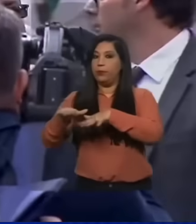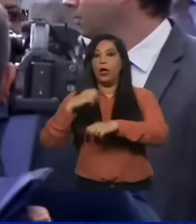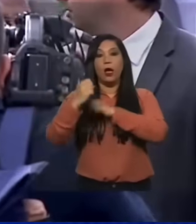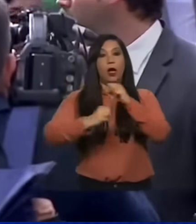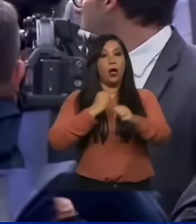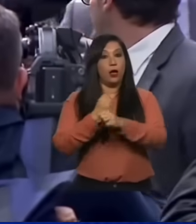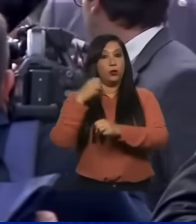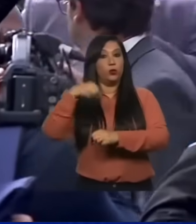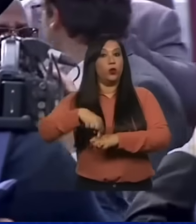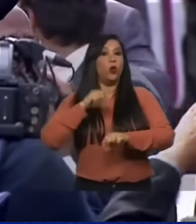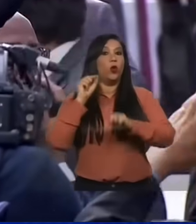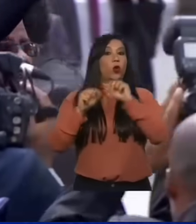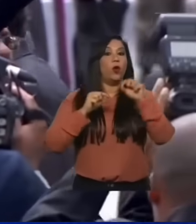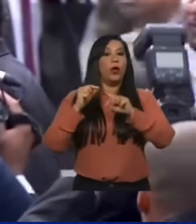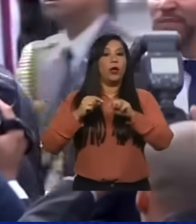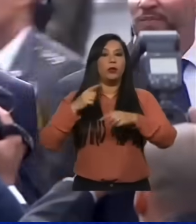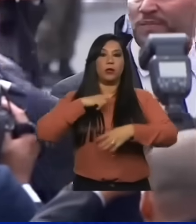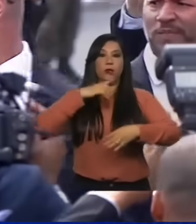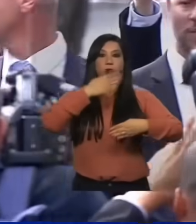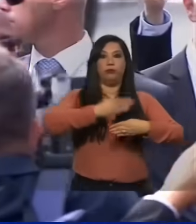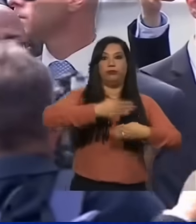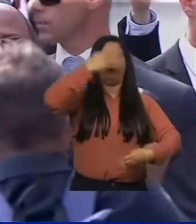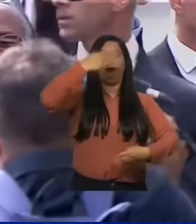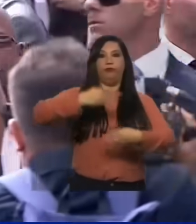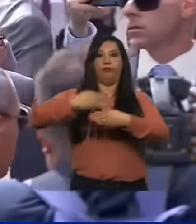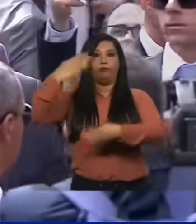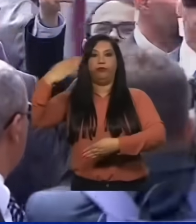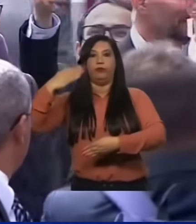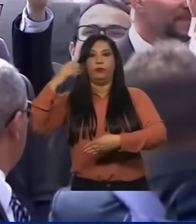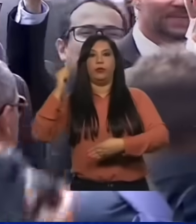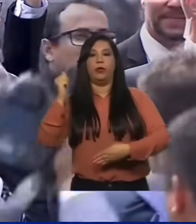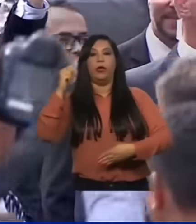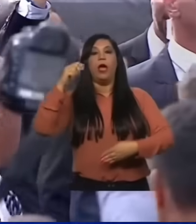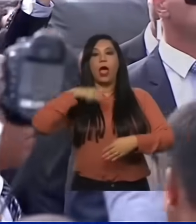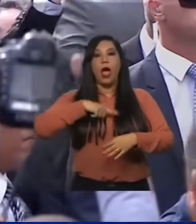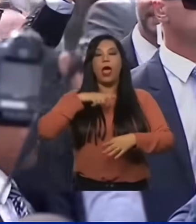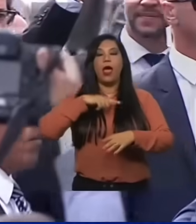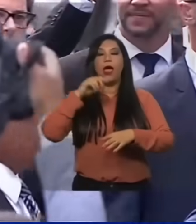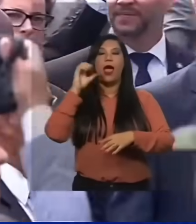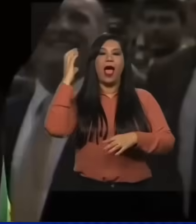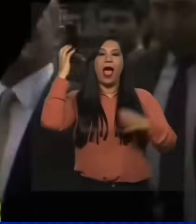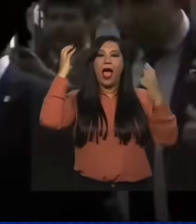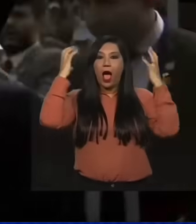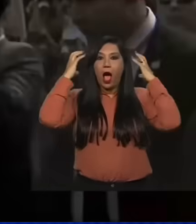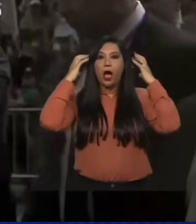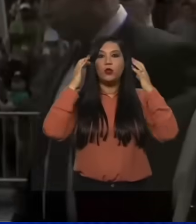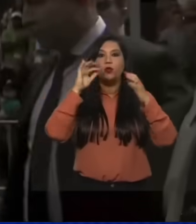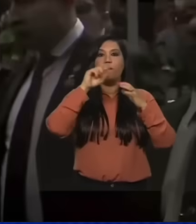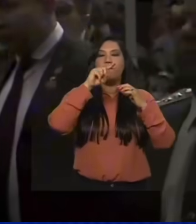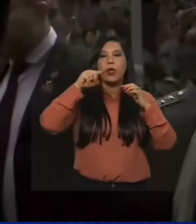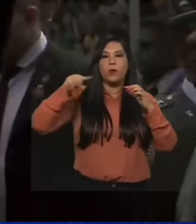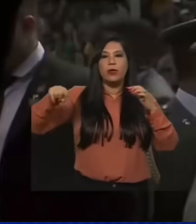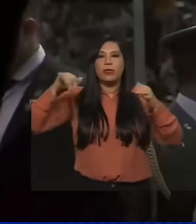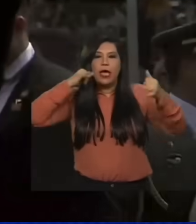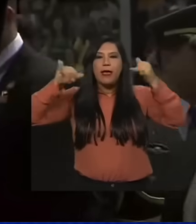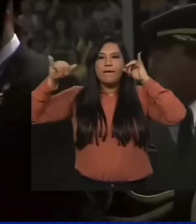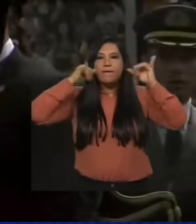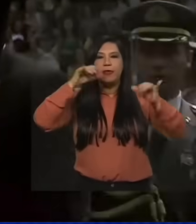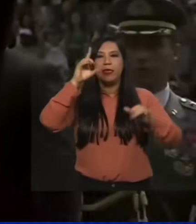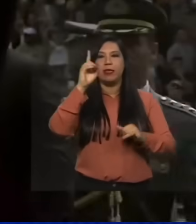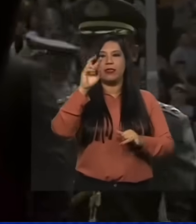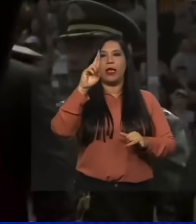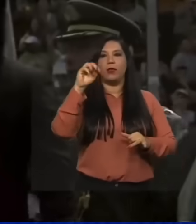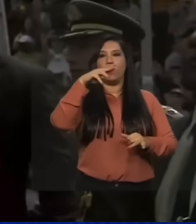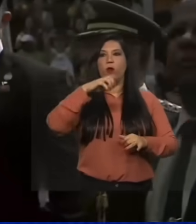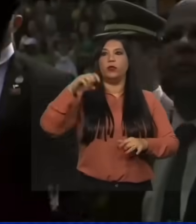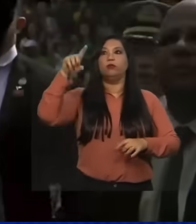qualquer drone decolar ou também de entrar na área do desfile. É uma curiosidade, mas é uma parte da área